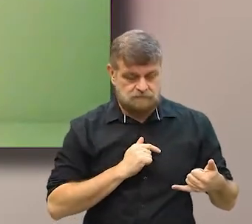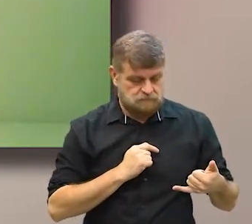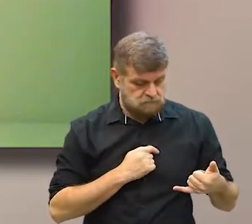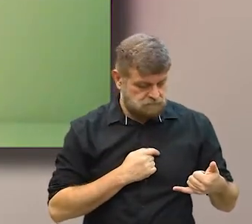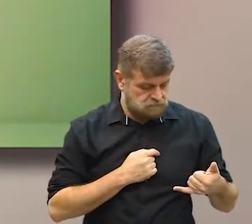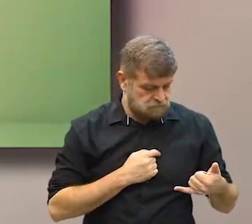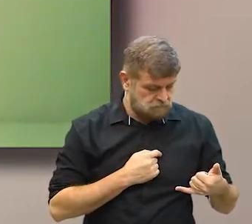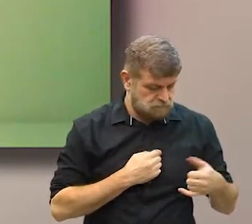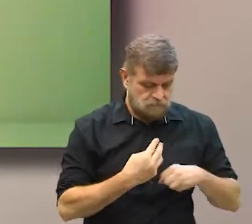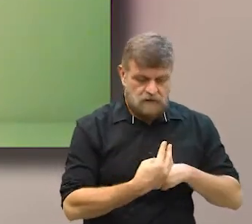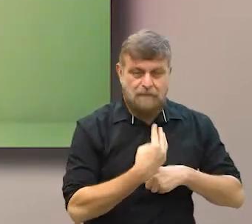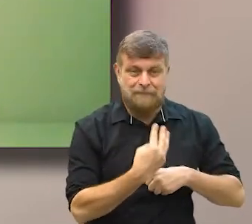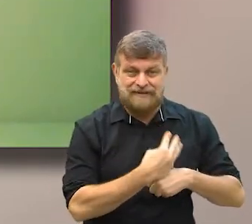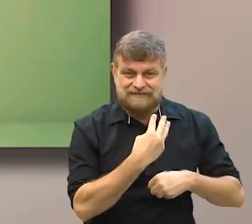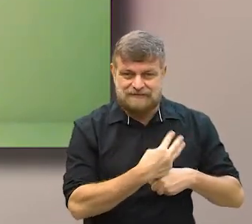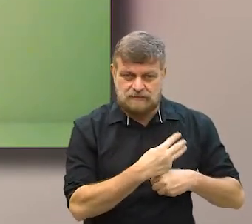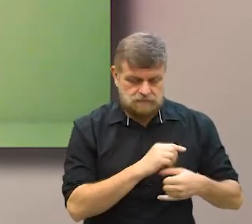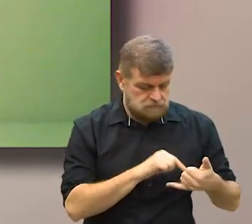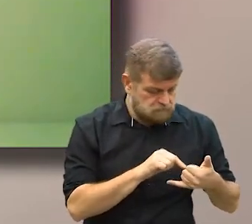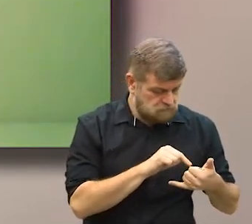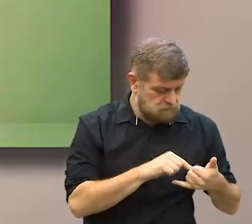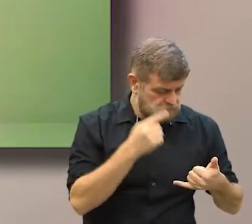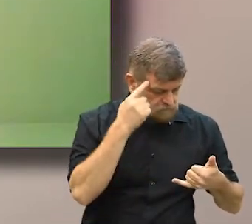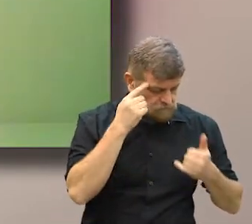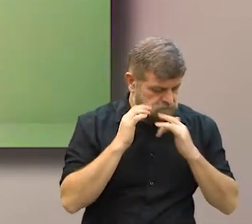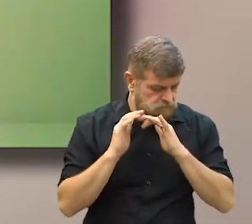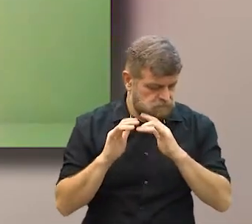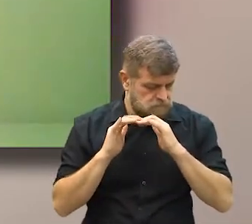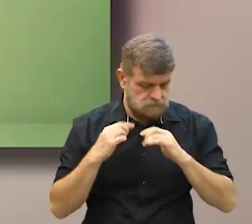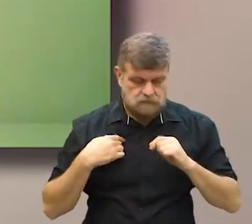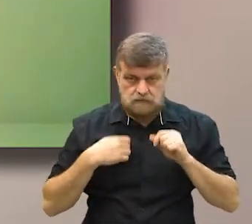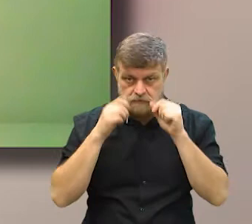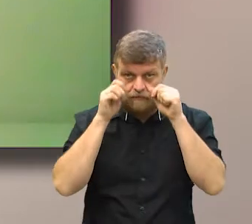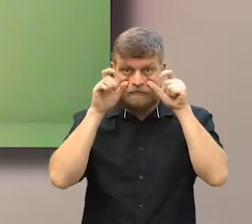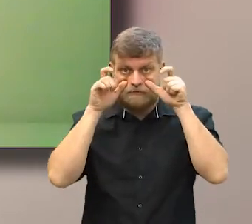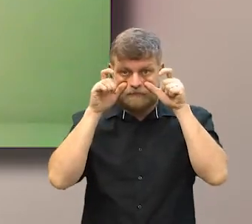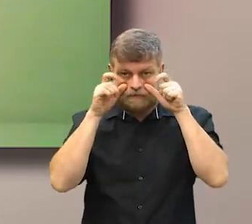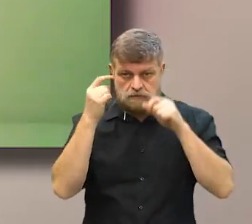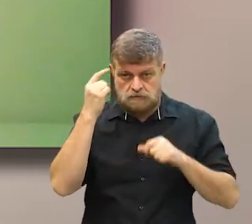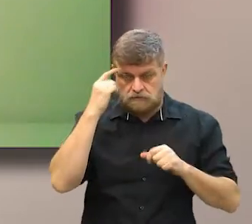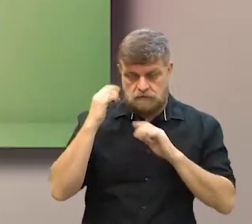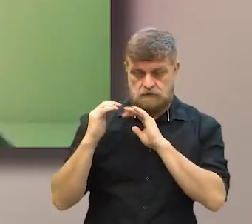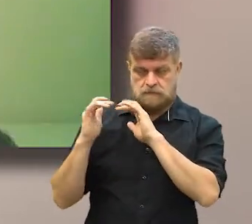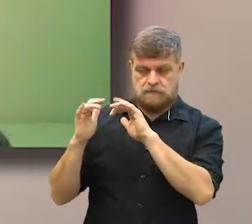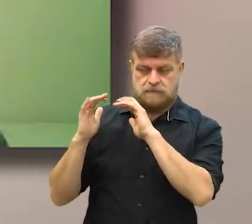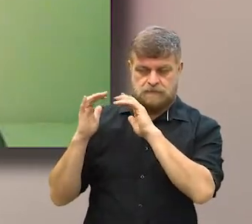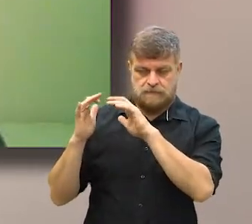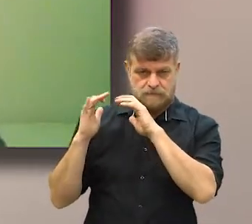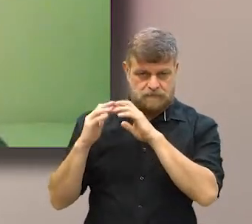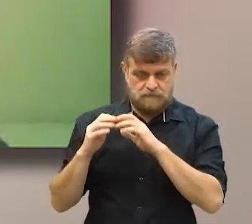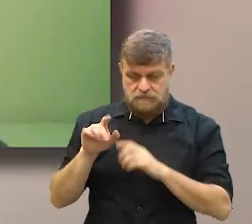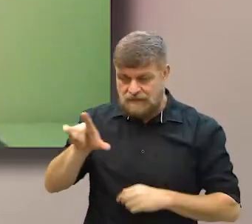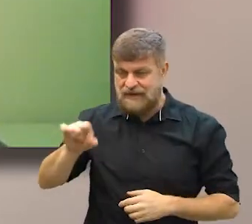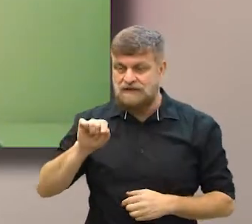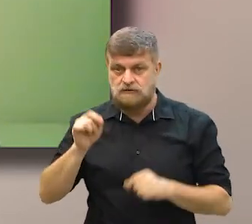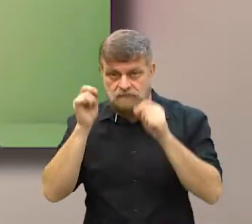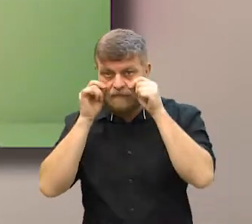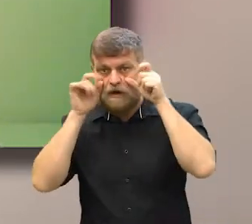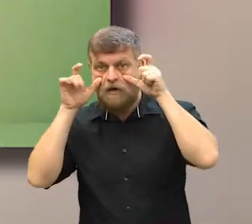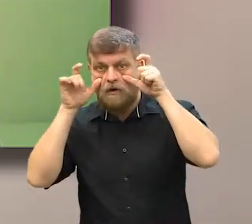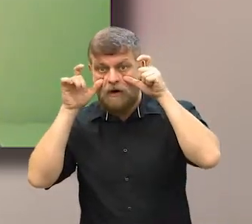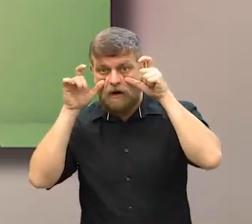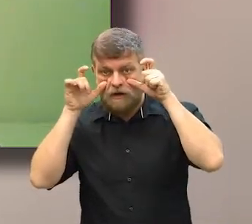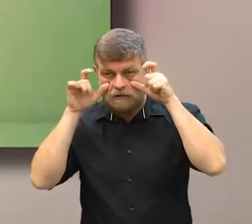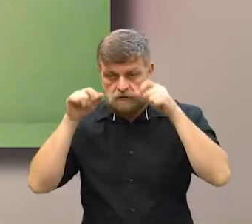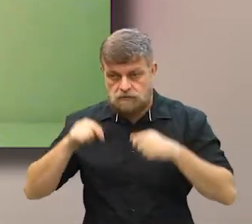transmitindo ou recebendo mensagens. Isso tudo é um comportamento de vigília. Como o nosso cérebro privilegia a